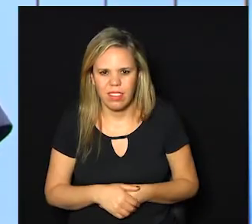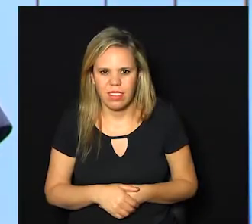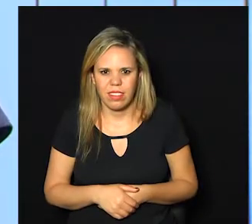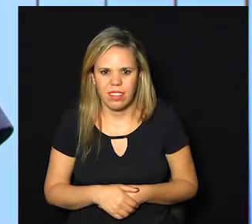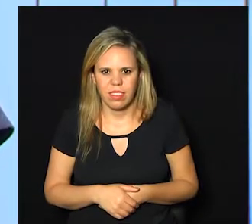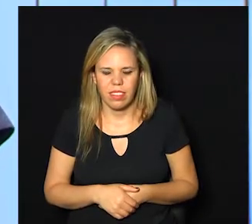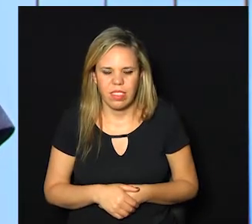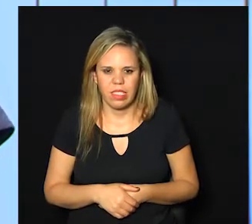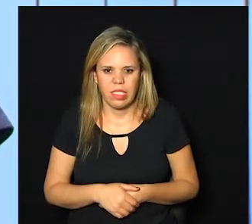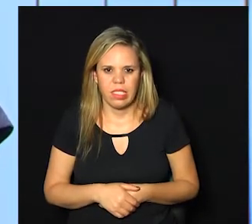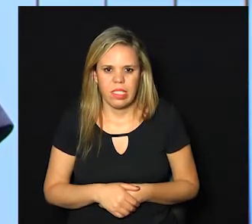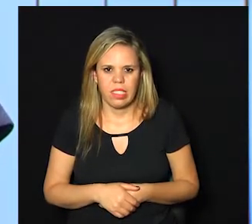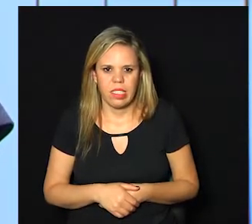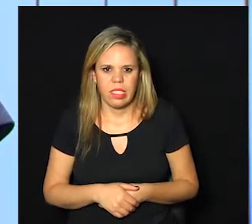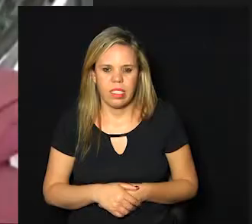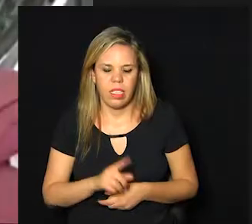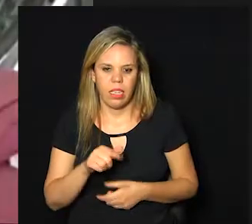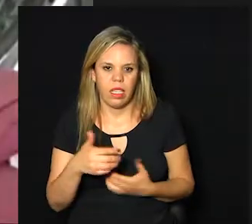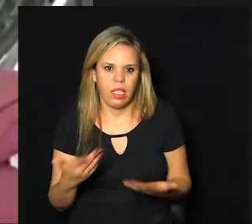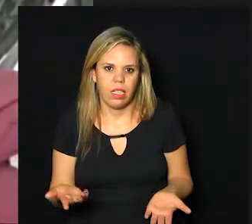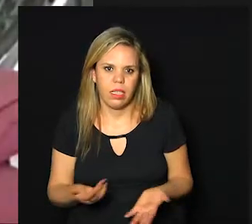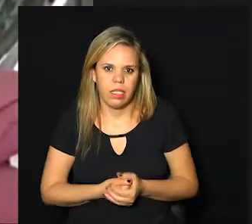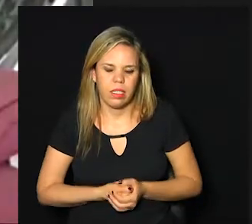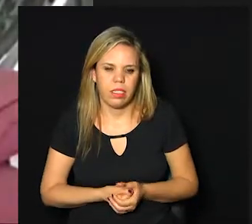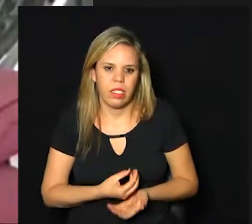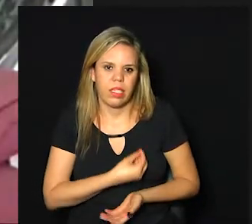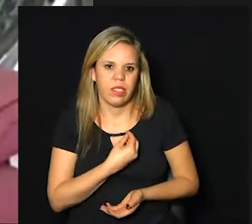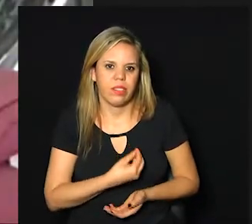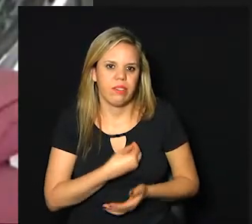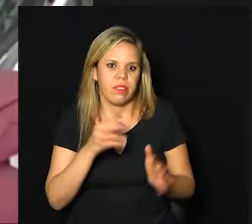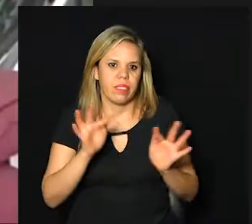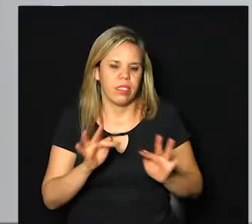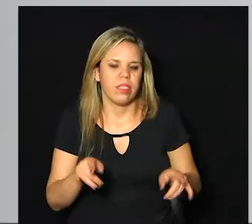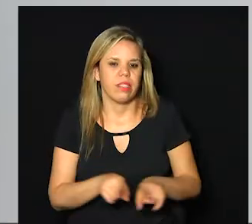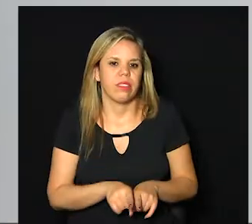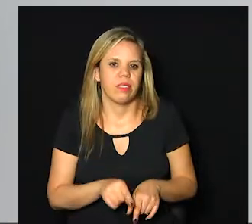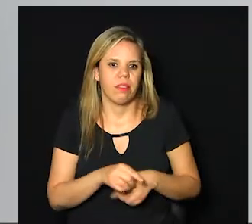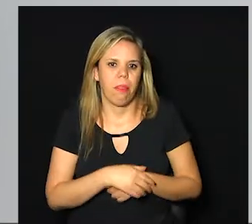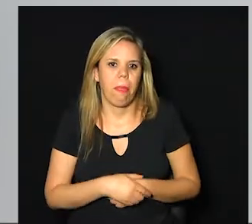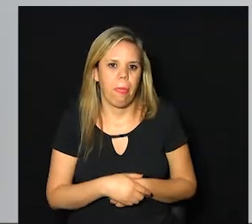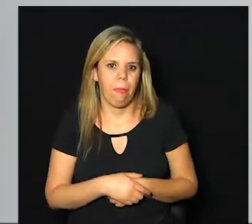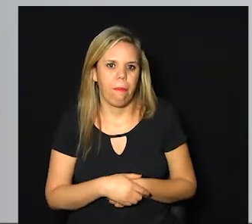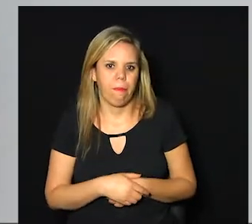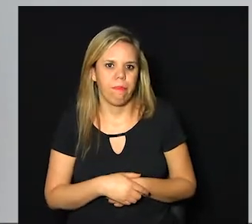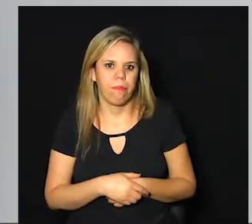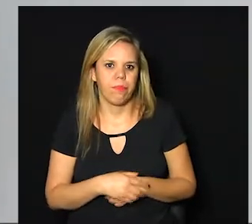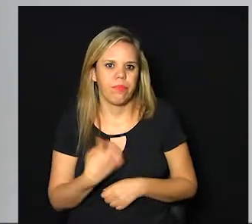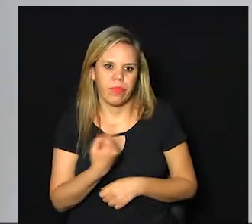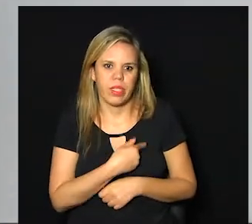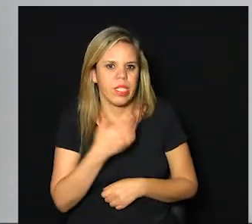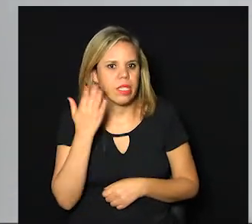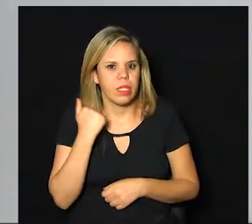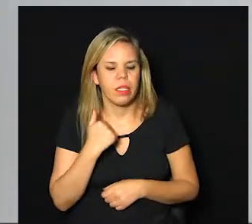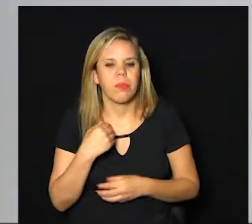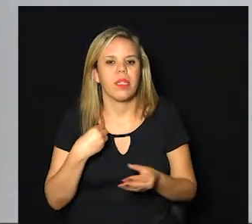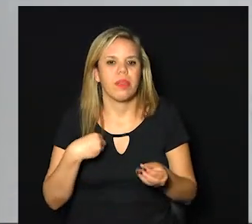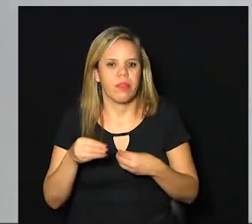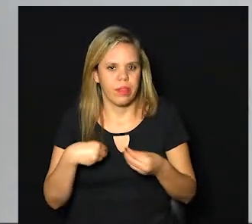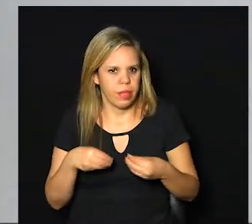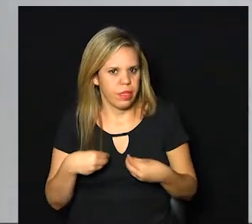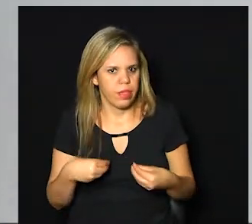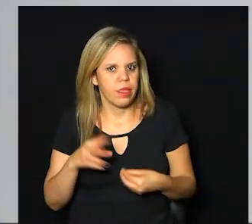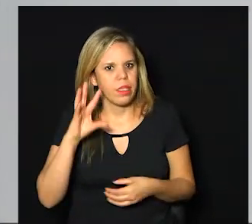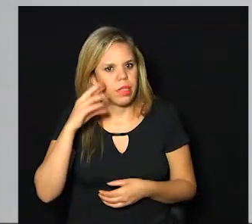Eu tava com um planejamento. Porque é isso, viu? A vida, a felicidade também tem essa questão da gente saber ser flexível